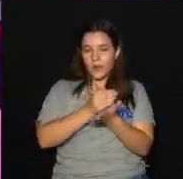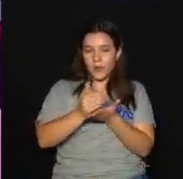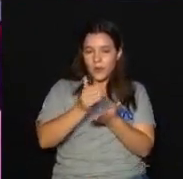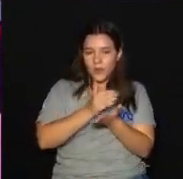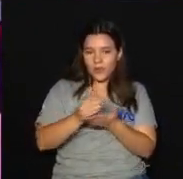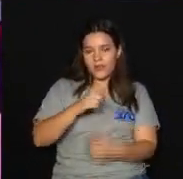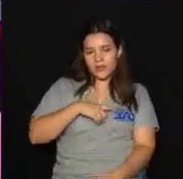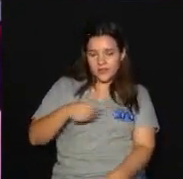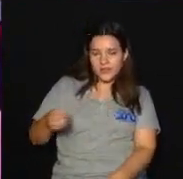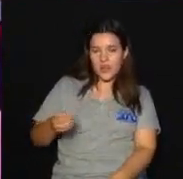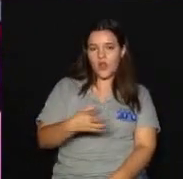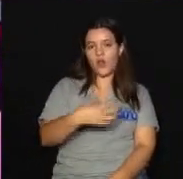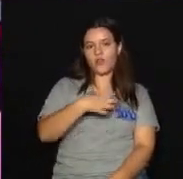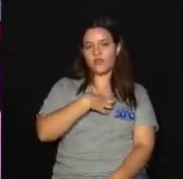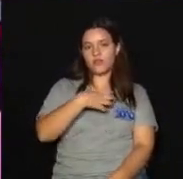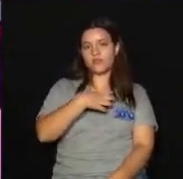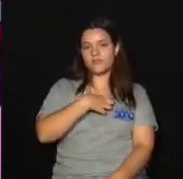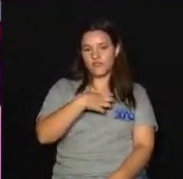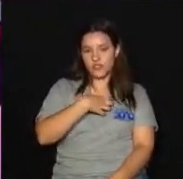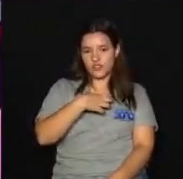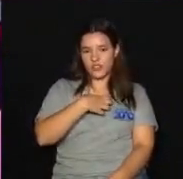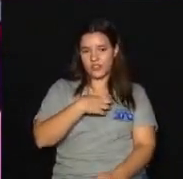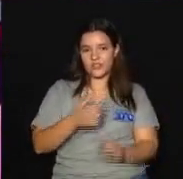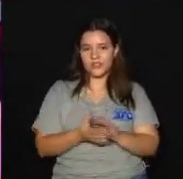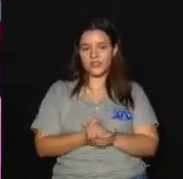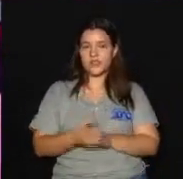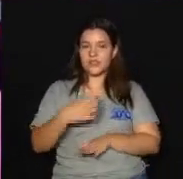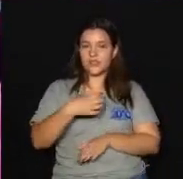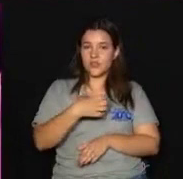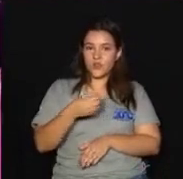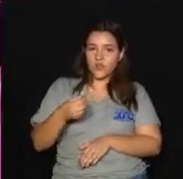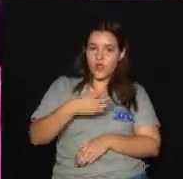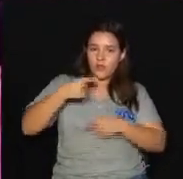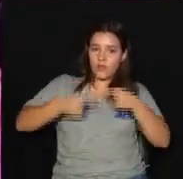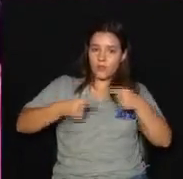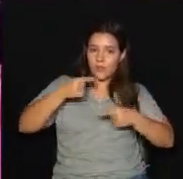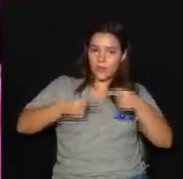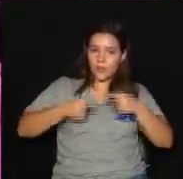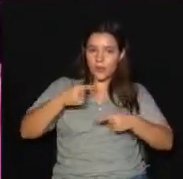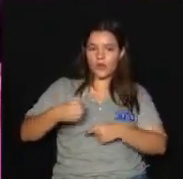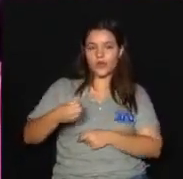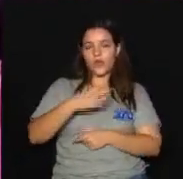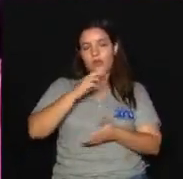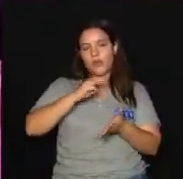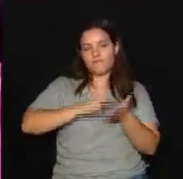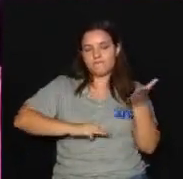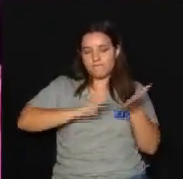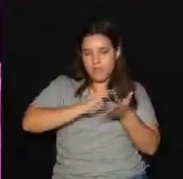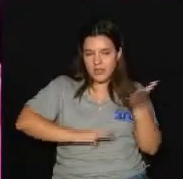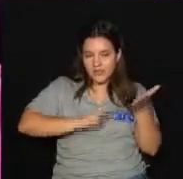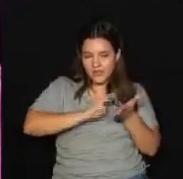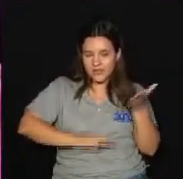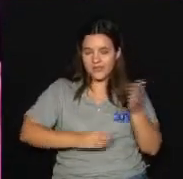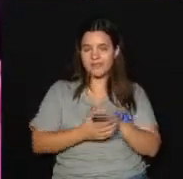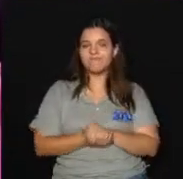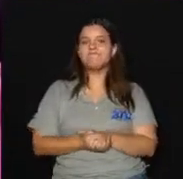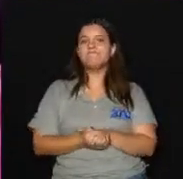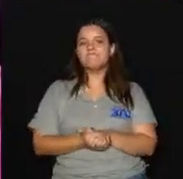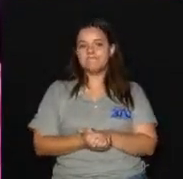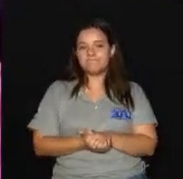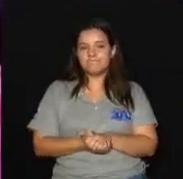ter novos mecanismos, novas políticas e novas metodologias